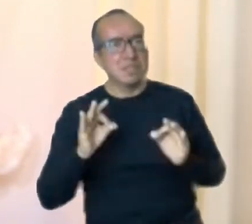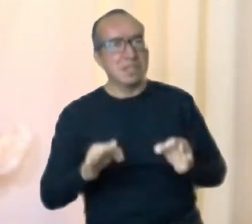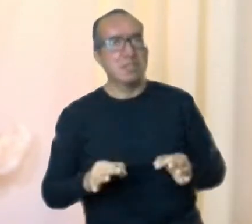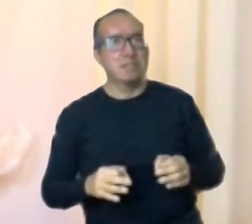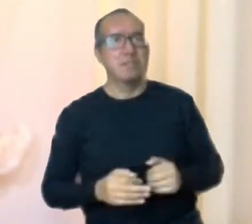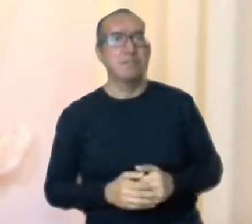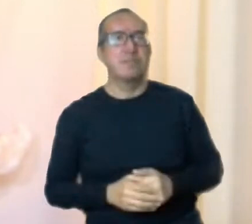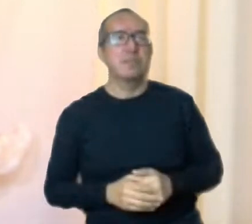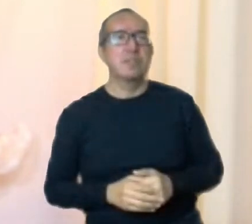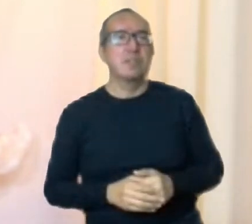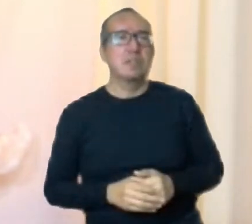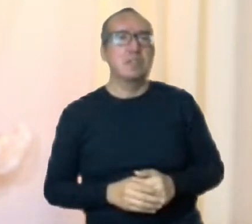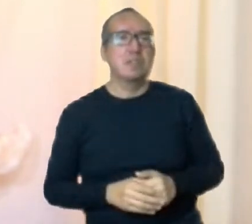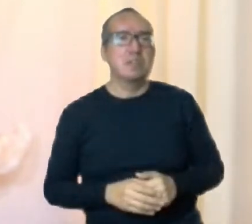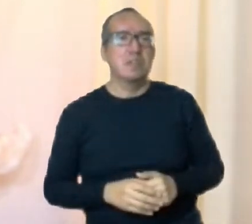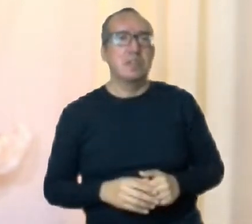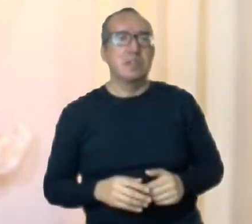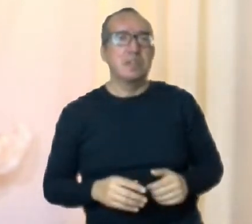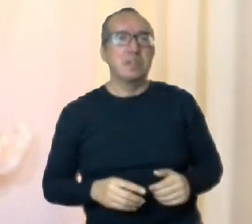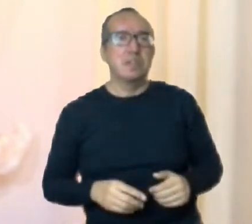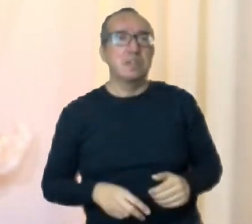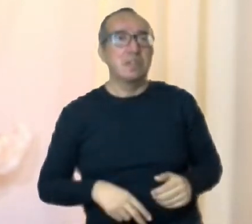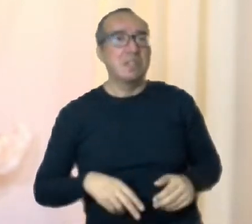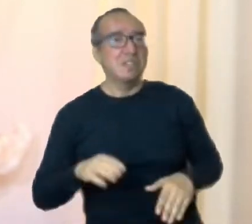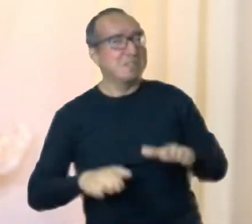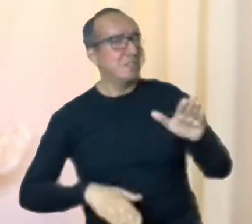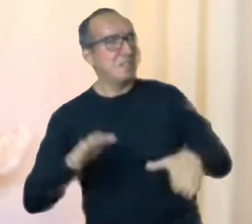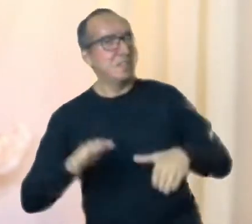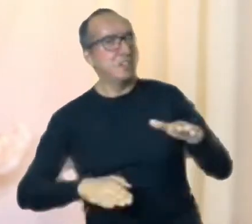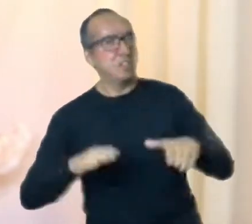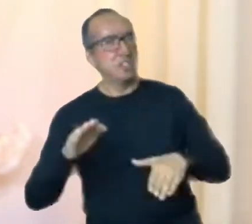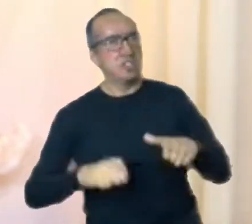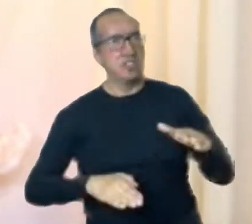E às vezes nós fazemos muita confusão.